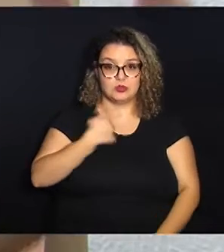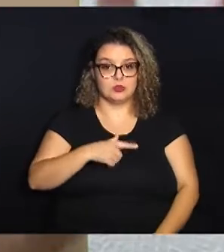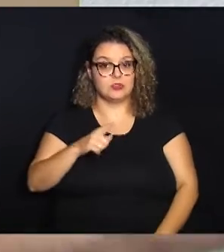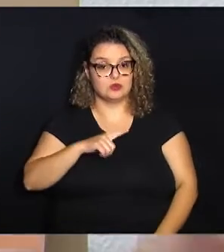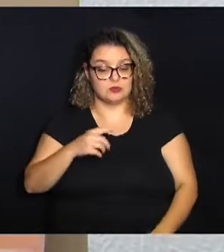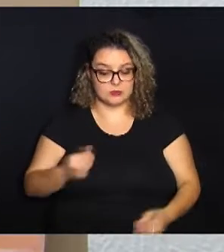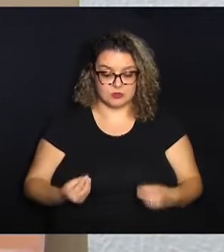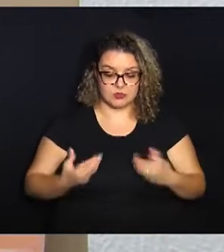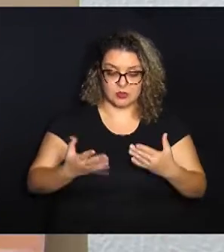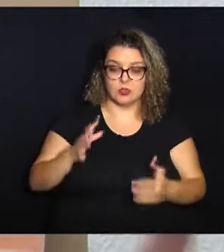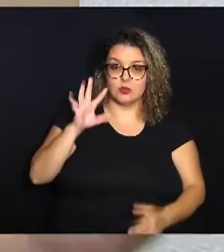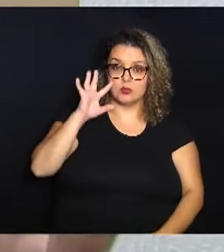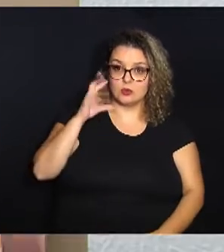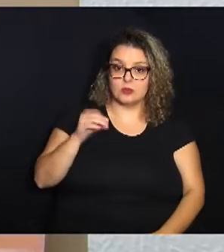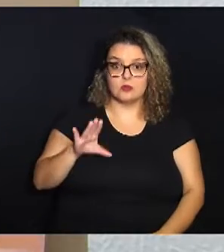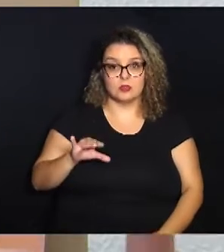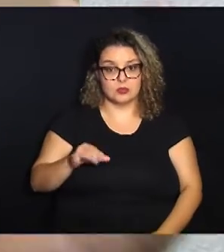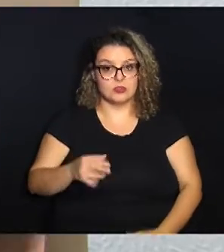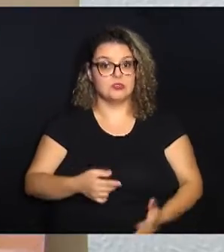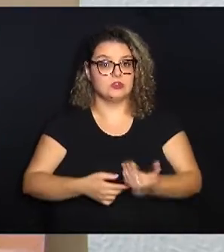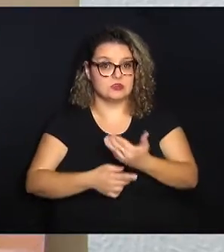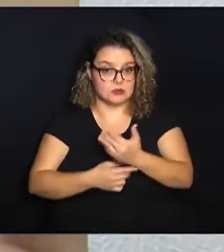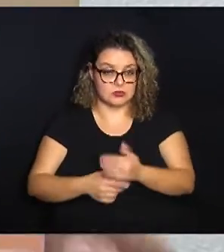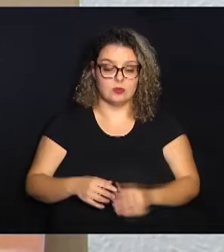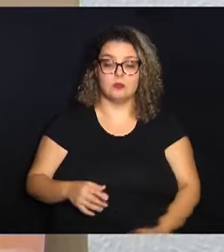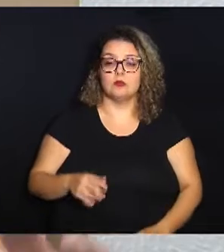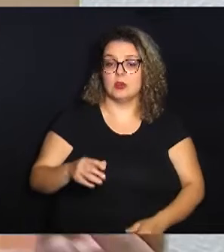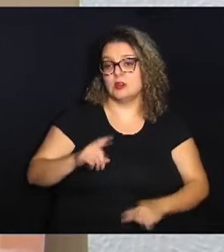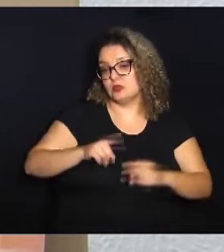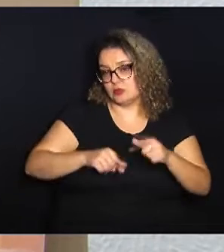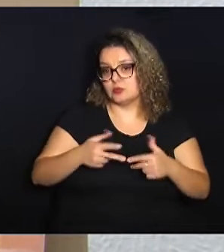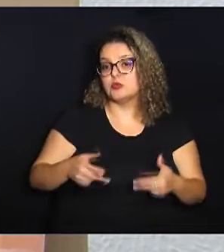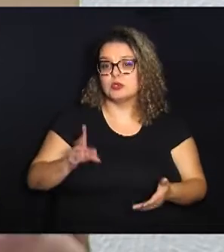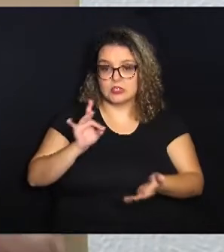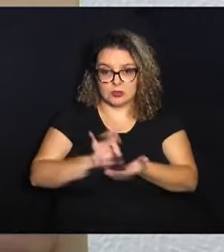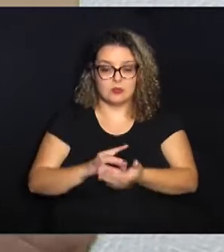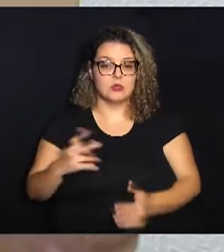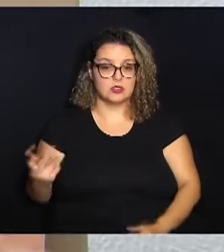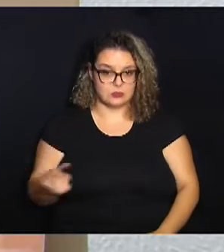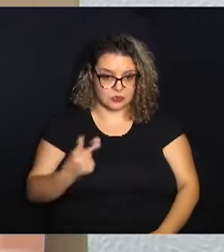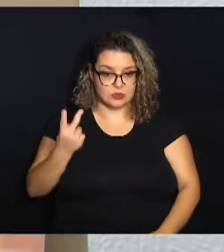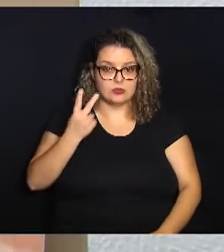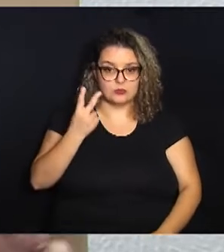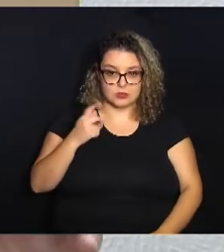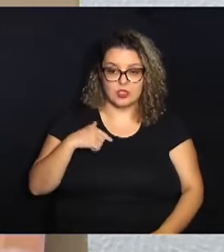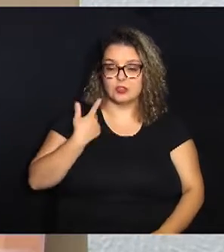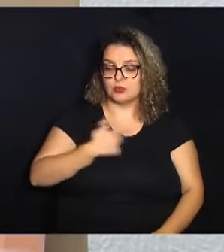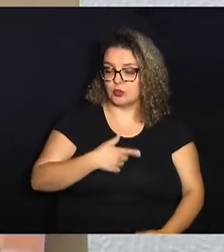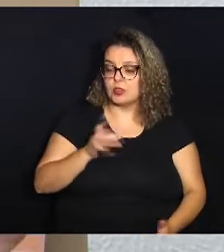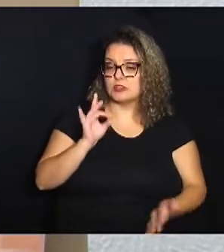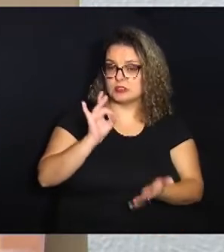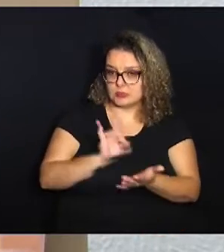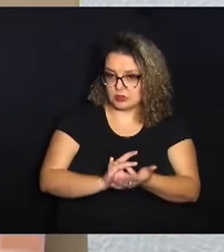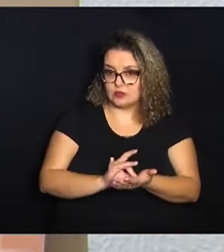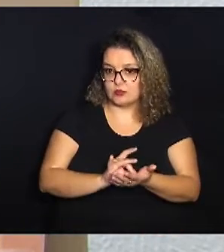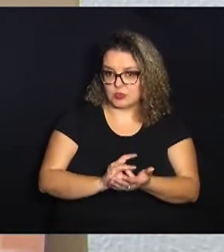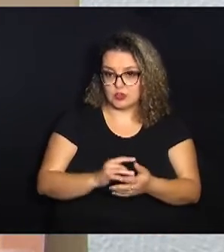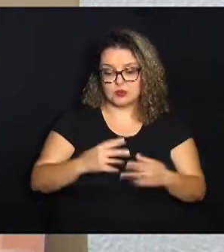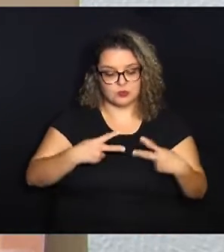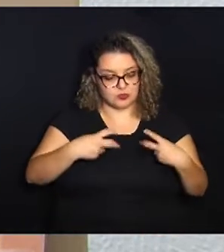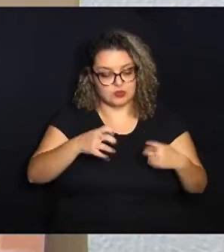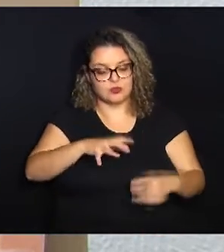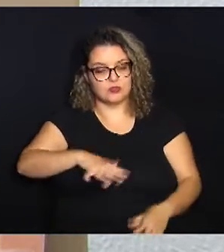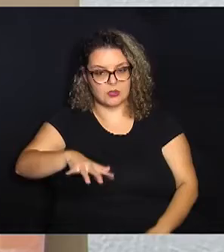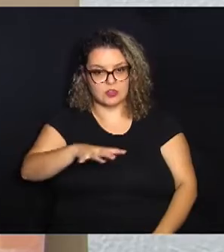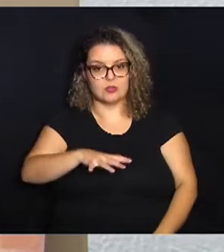trazer conhecimento científico e tecnológico para os produtos que realmente têm valor. Então, estamos realmente já sendo reconhecidos no